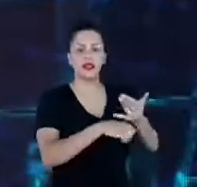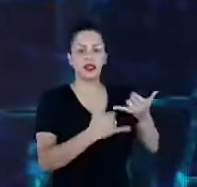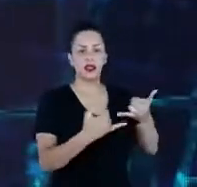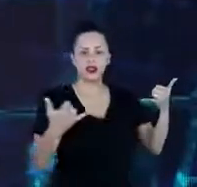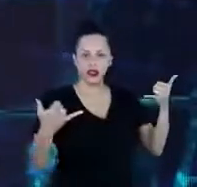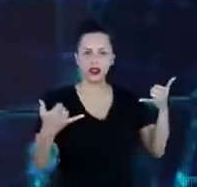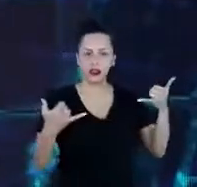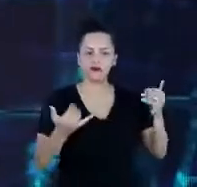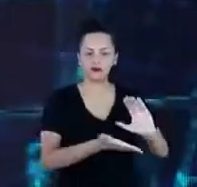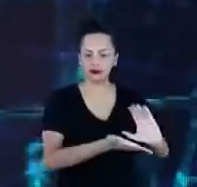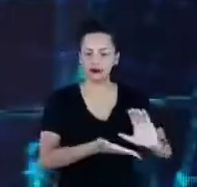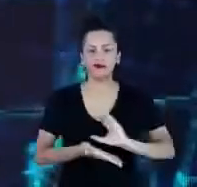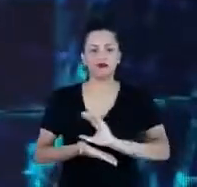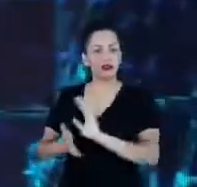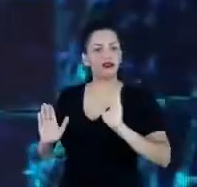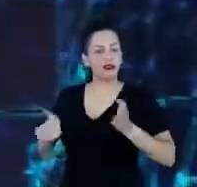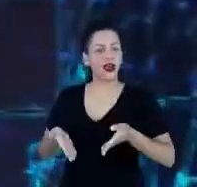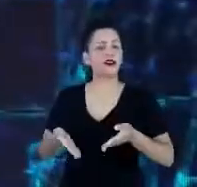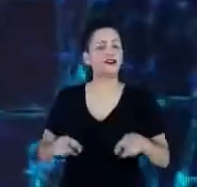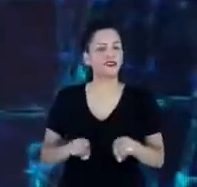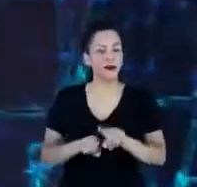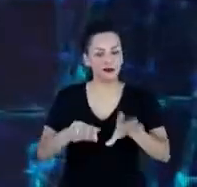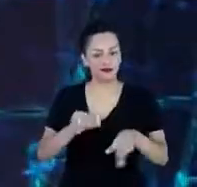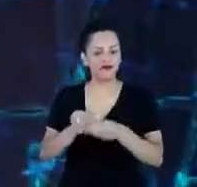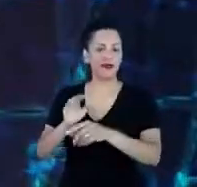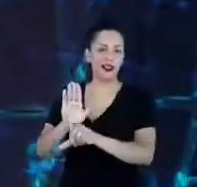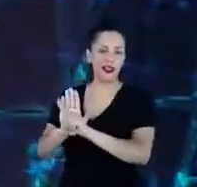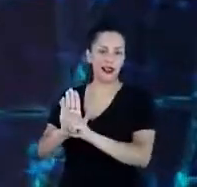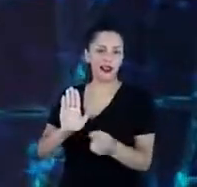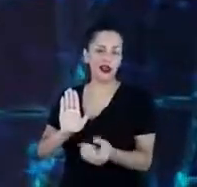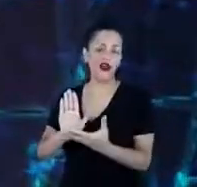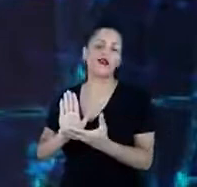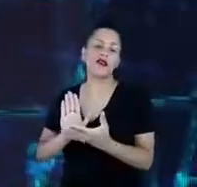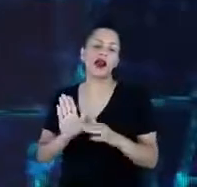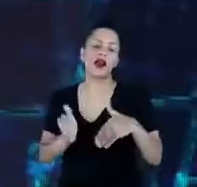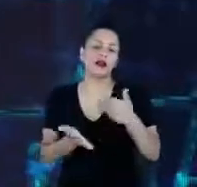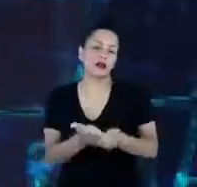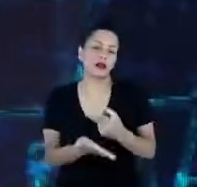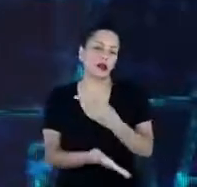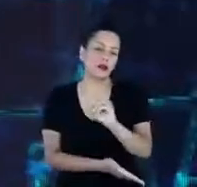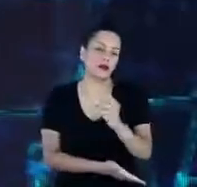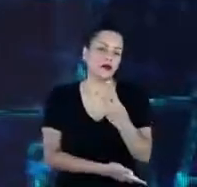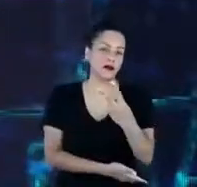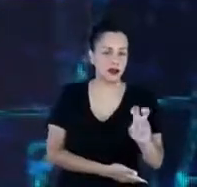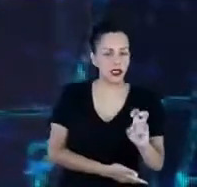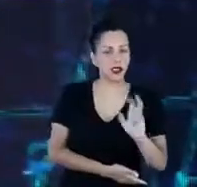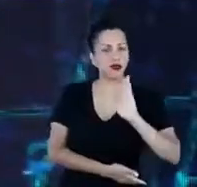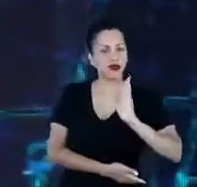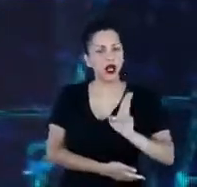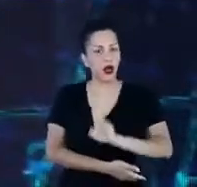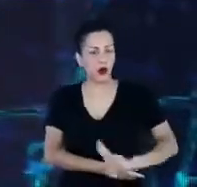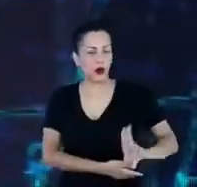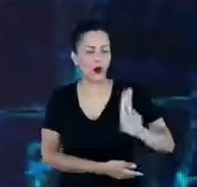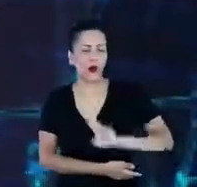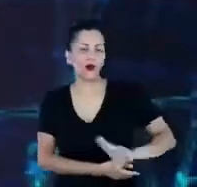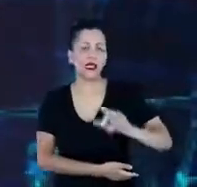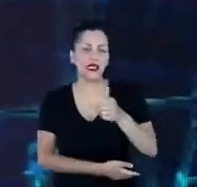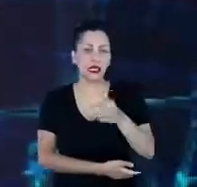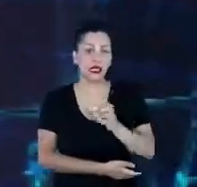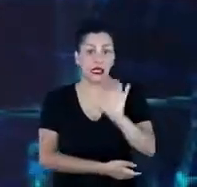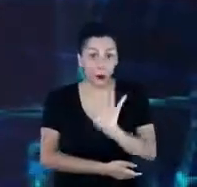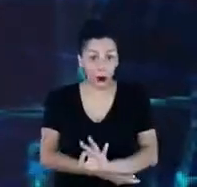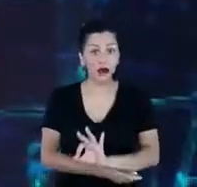o incremento da nova lei que até 2025 nós estamos usando 7/70 um desses valores